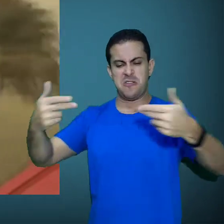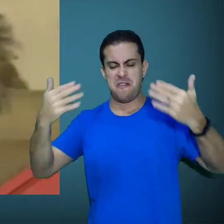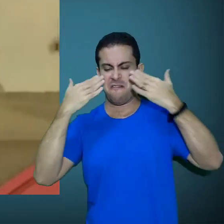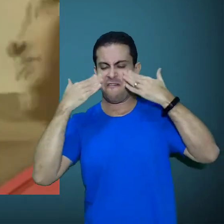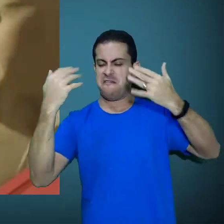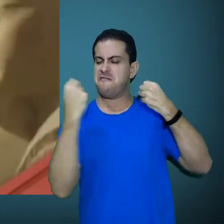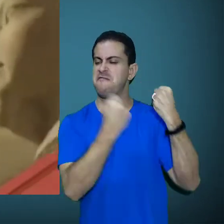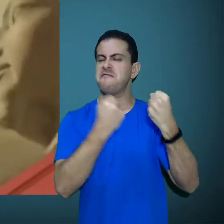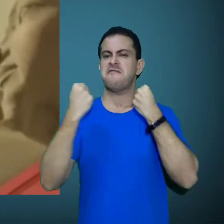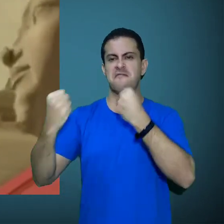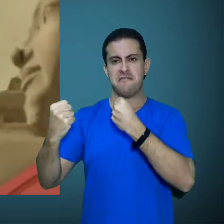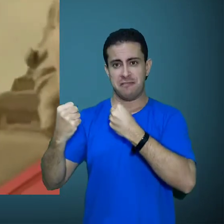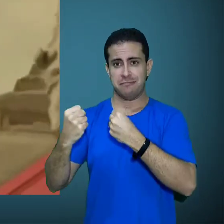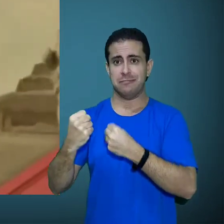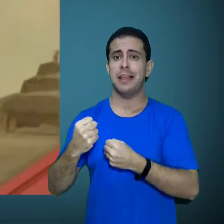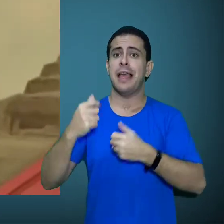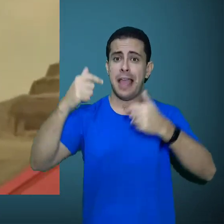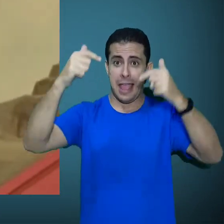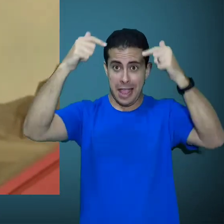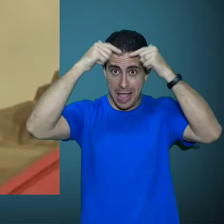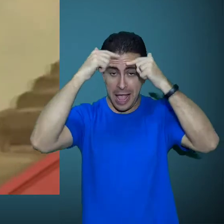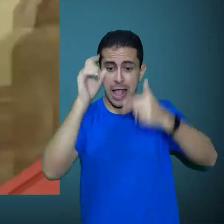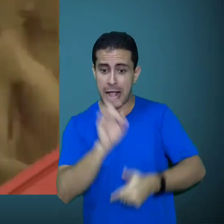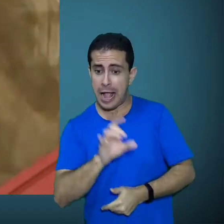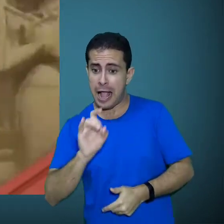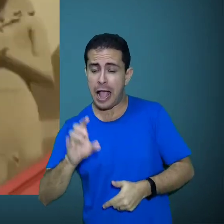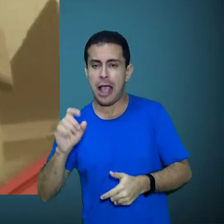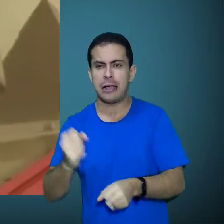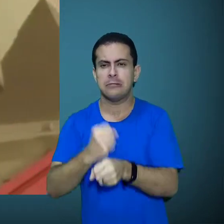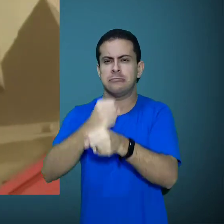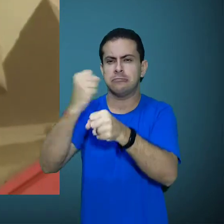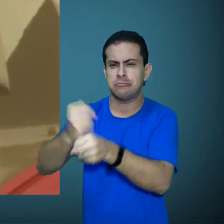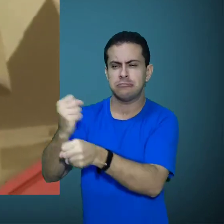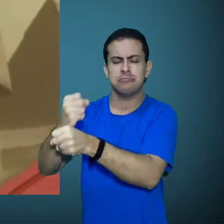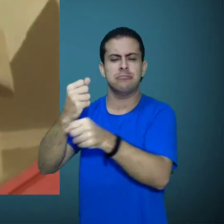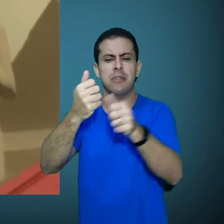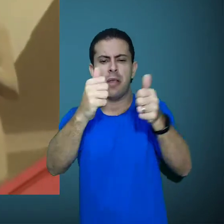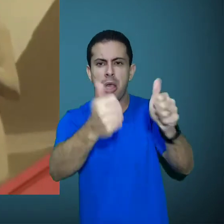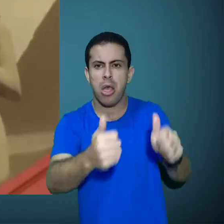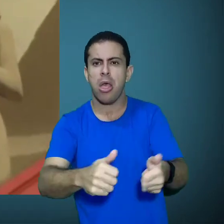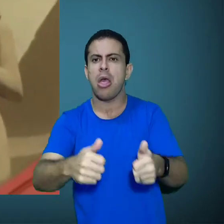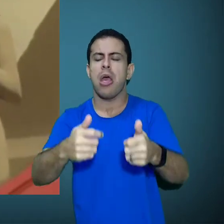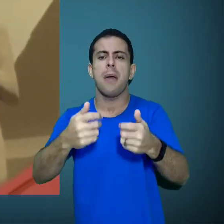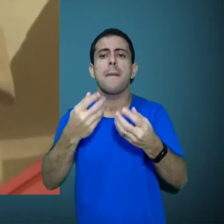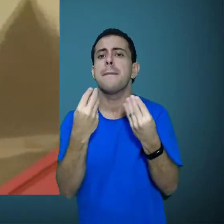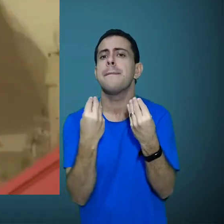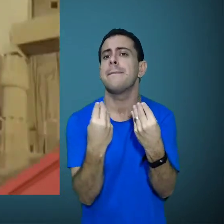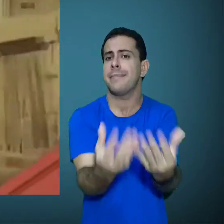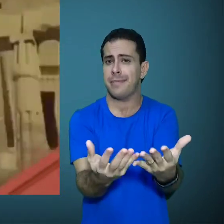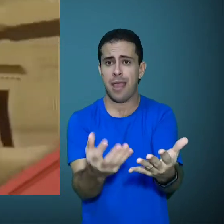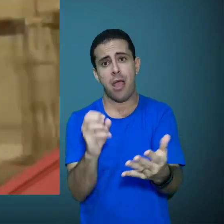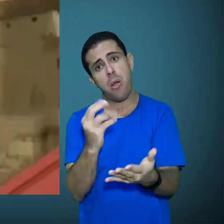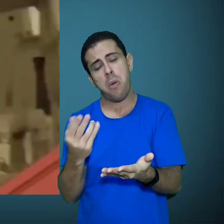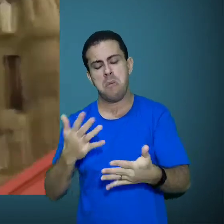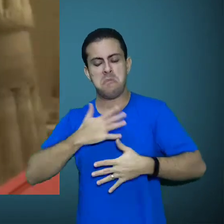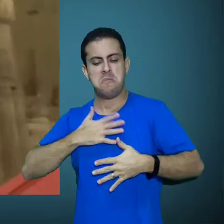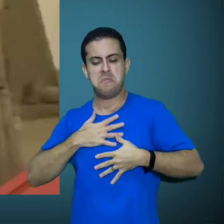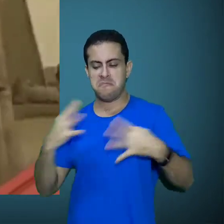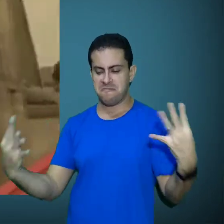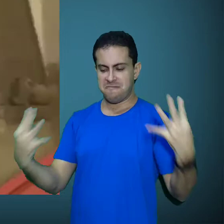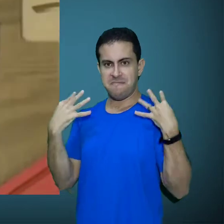grandeza ao longo dos tempos. Cada faraó construía monumentos fantásticos para os deuses ou para si